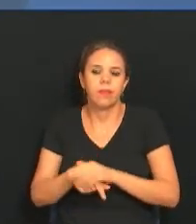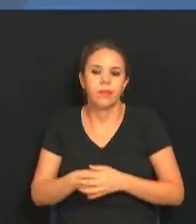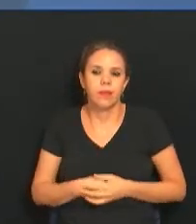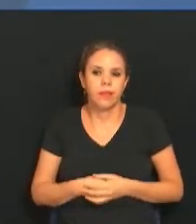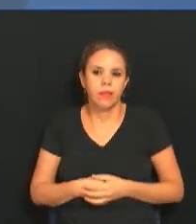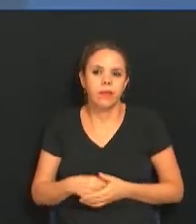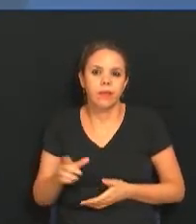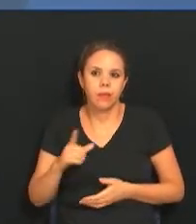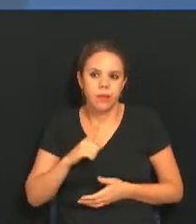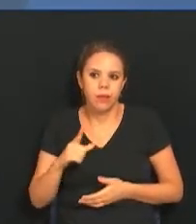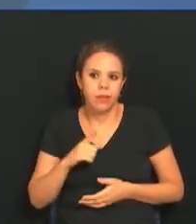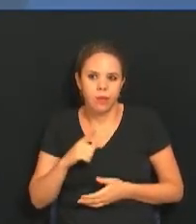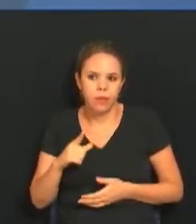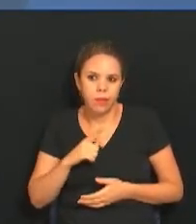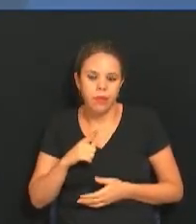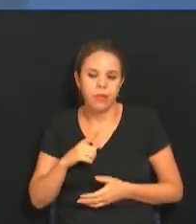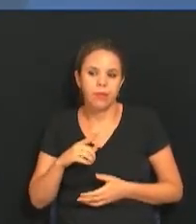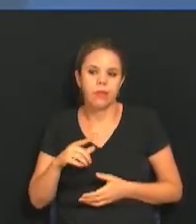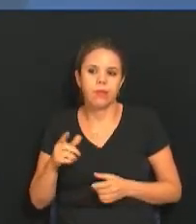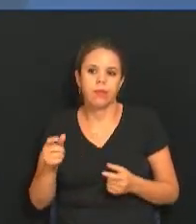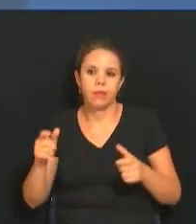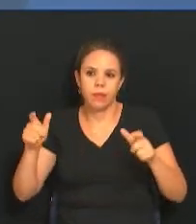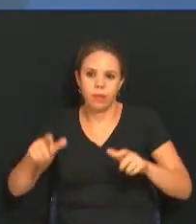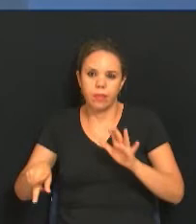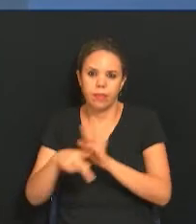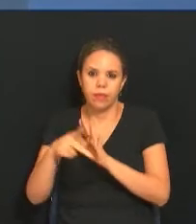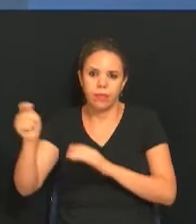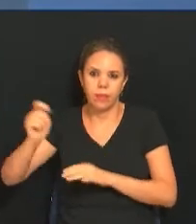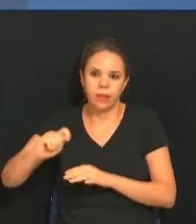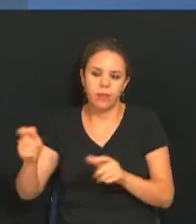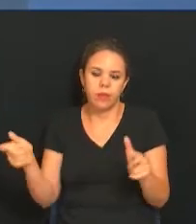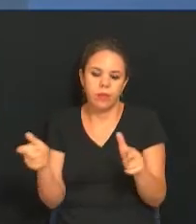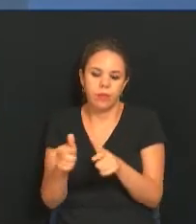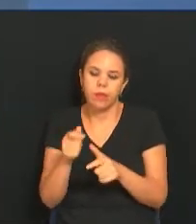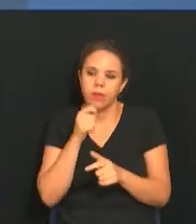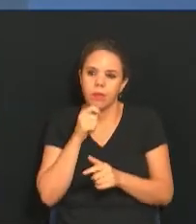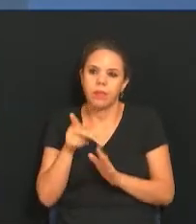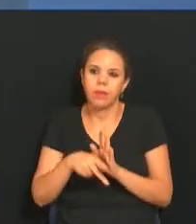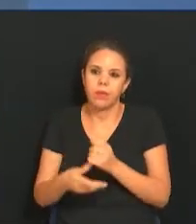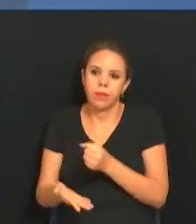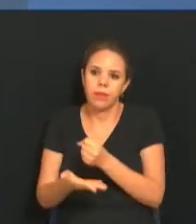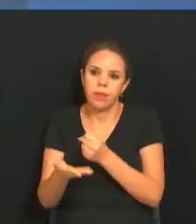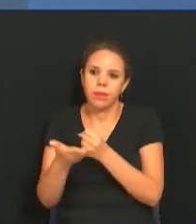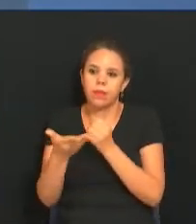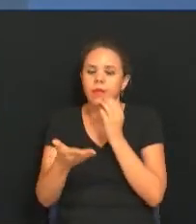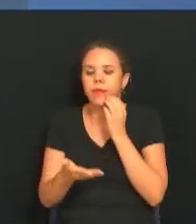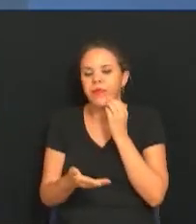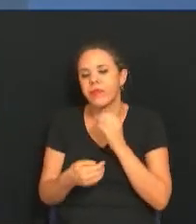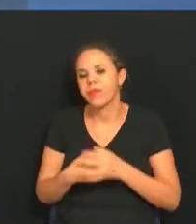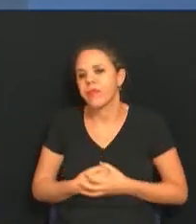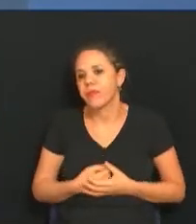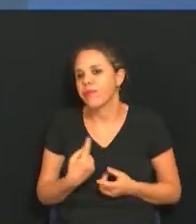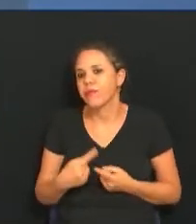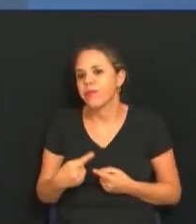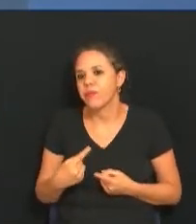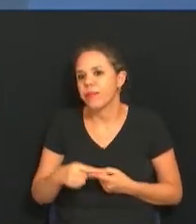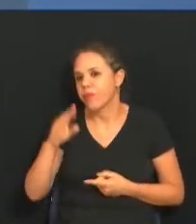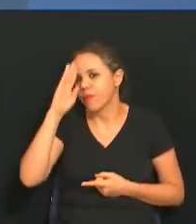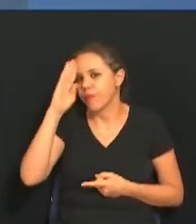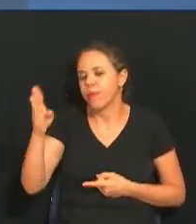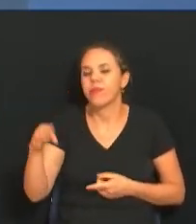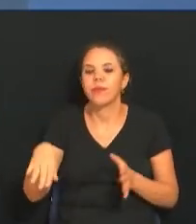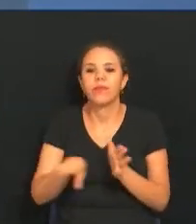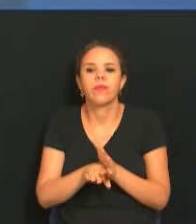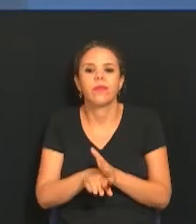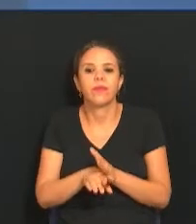temos pipódromo na cidade, mas é uma coisa bem pequena ainda, bem tímida. Porque, principalmente quando chega a época